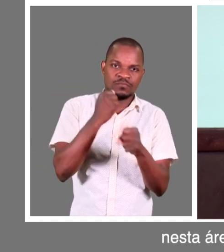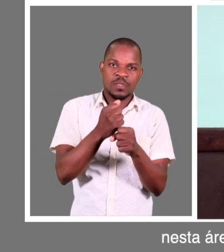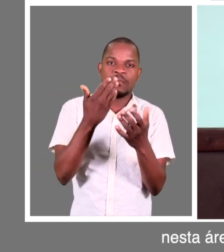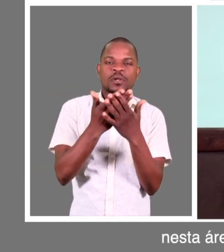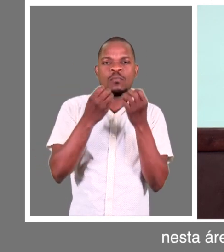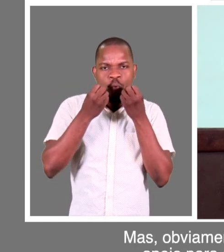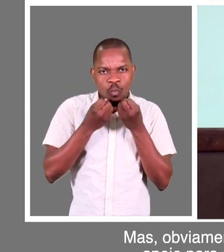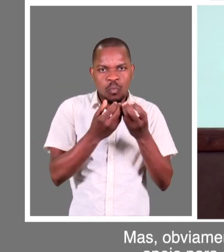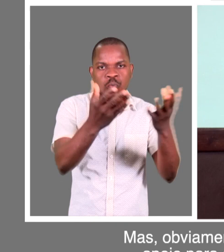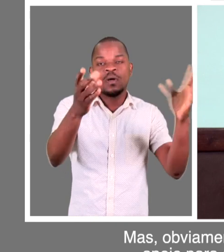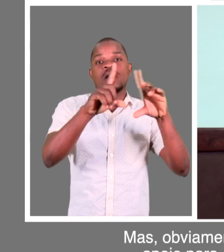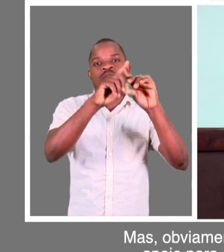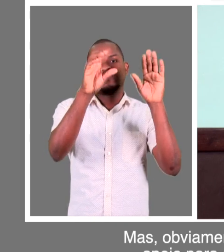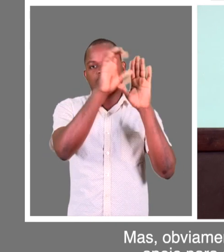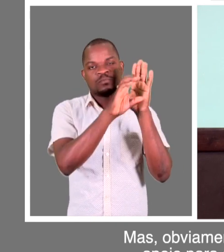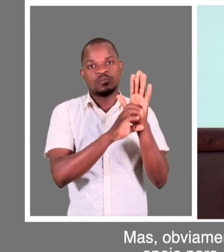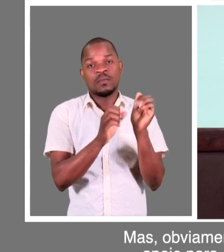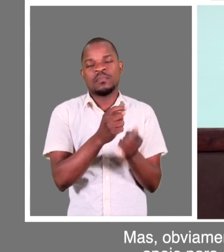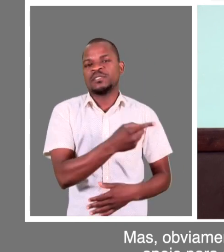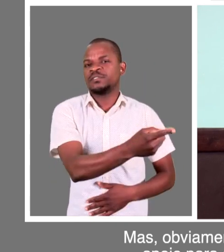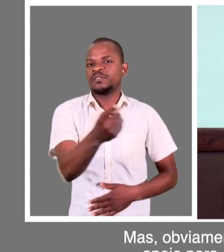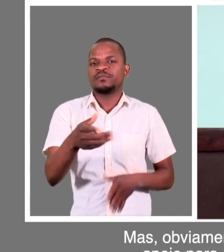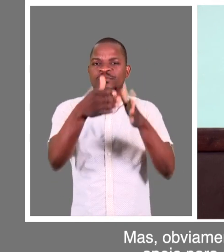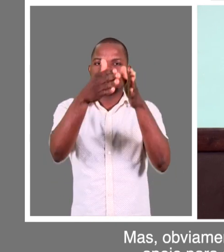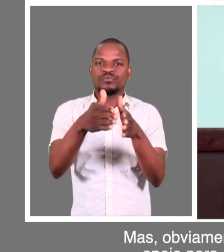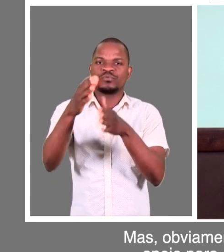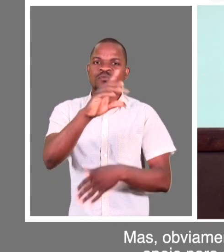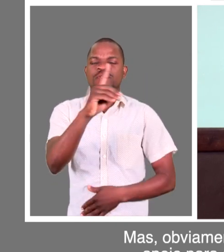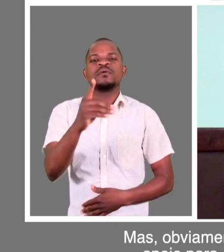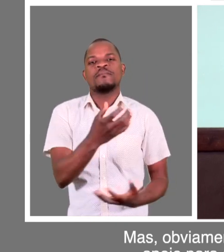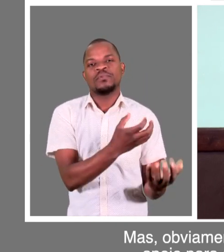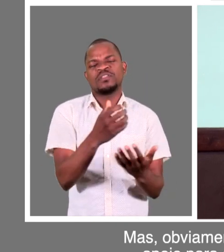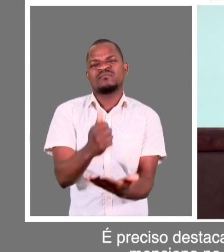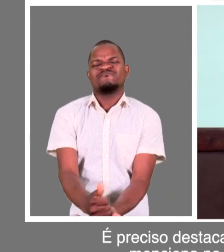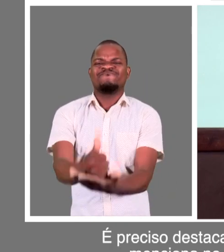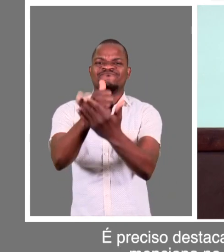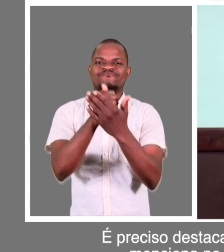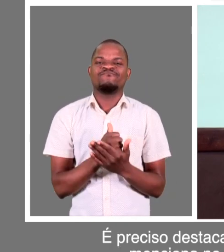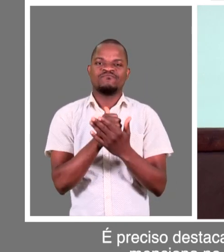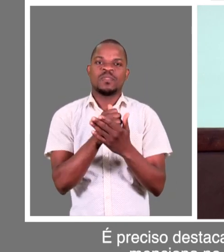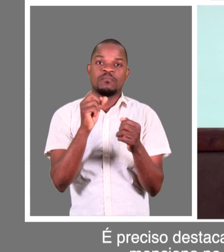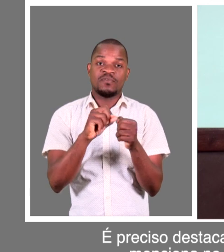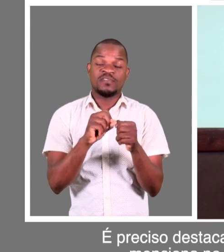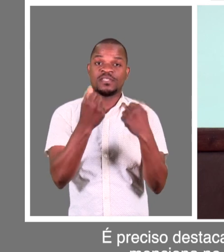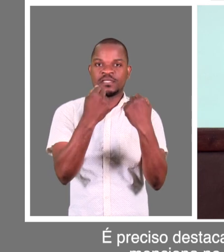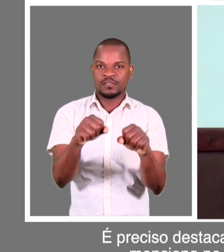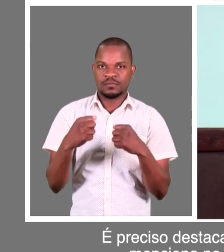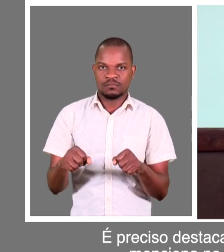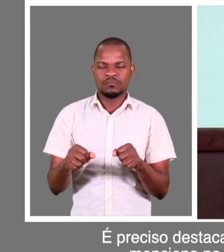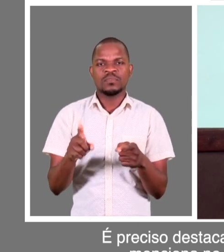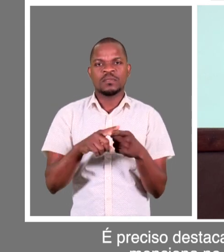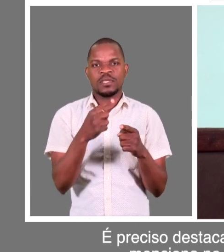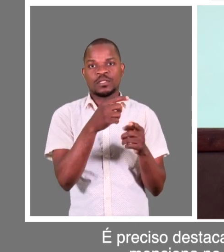da convenção, mas obviamente elas também precisam de algum apoio para desenvolver essas atividades. É preciso mencionar que uma das